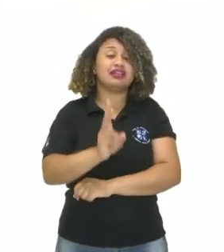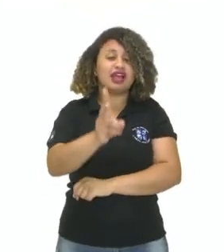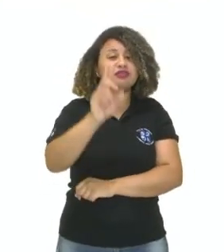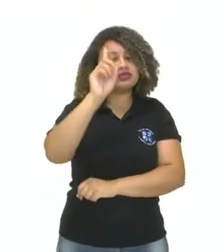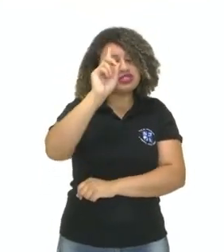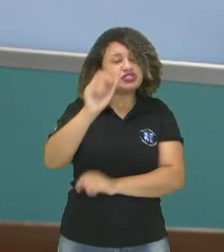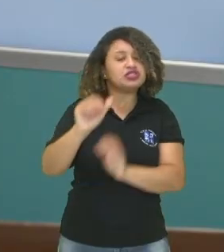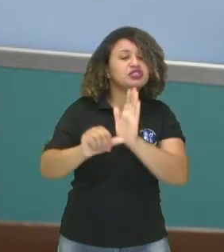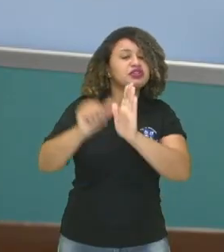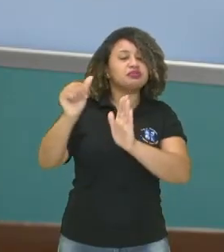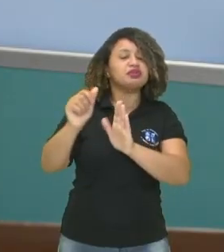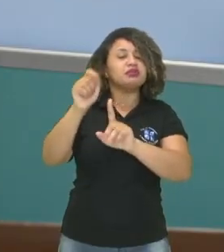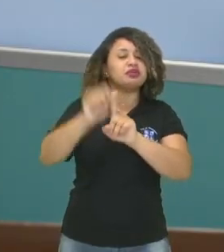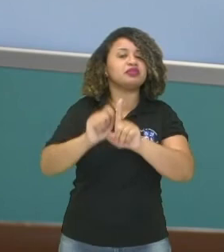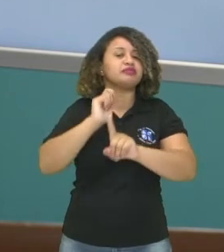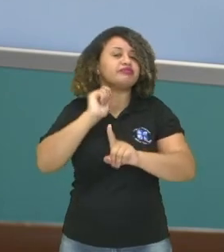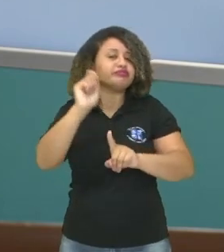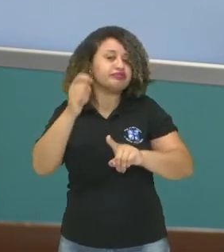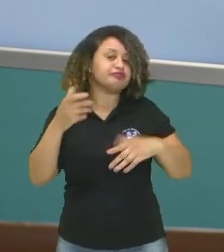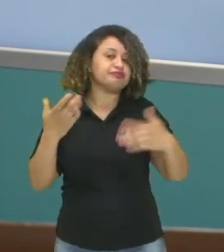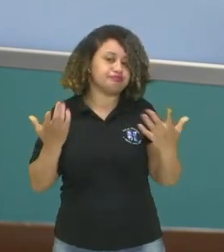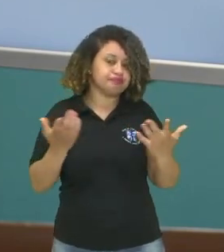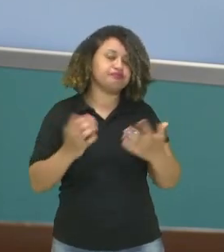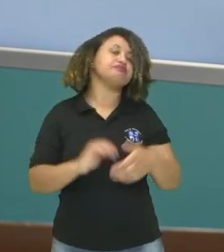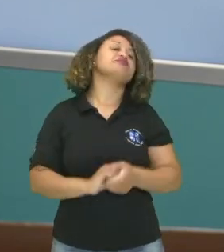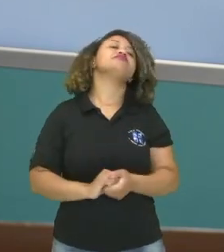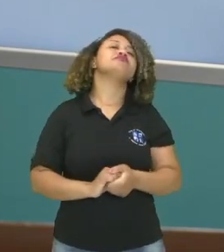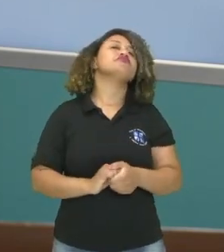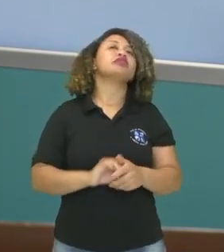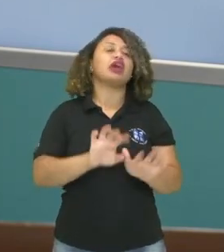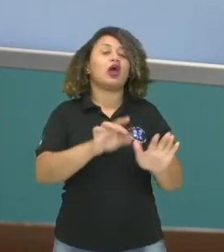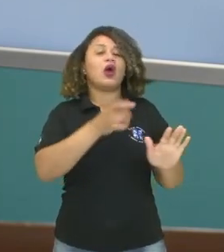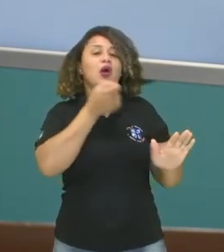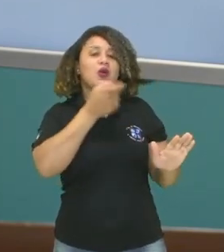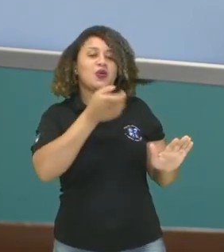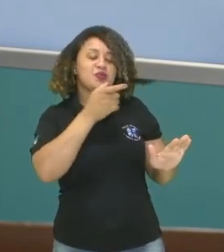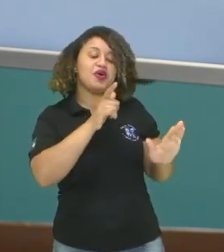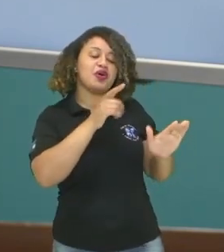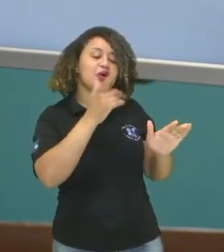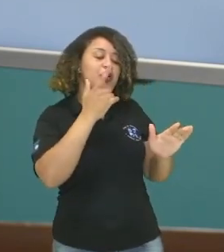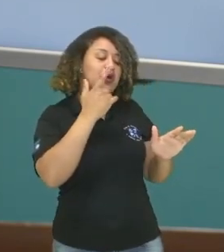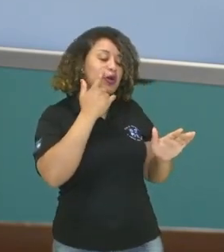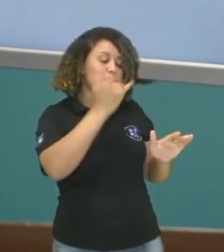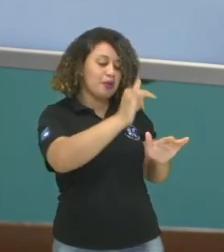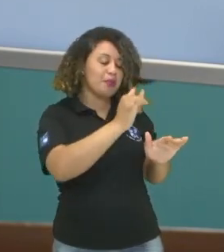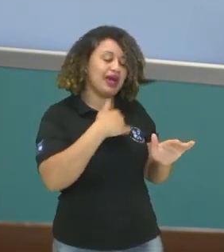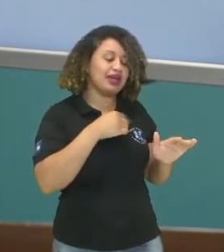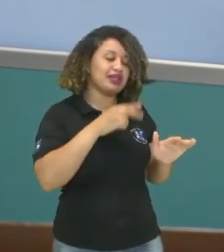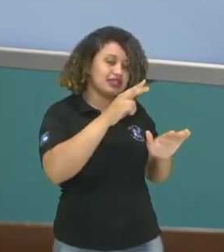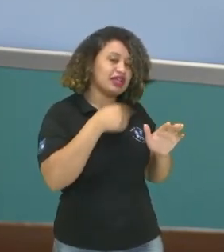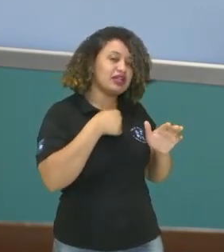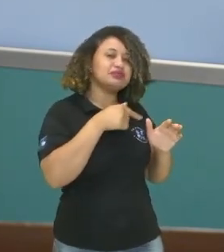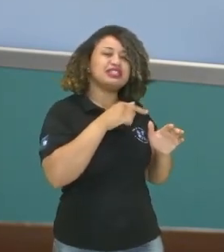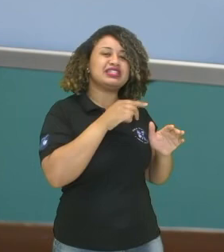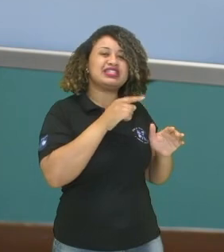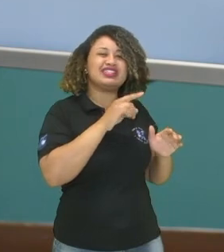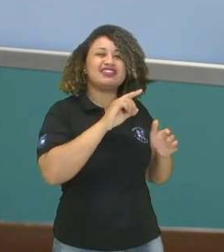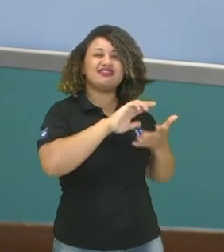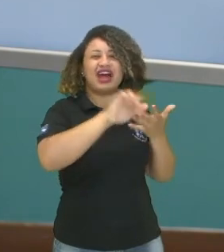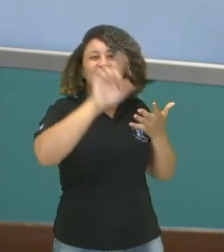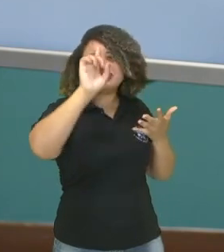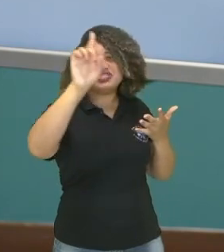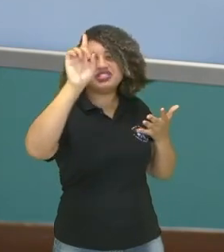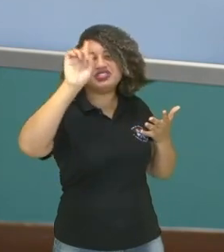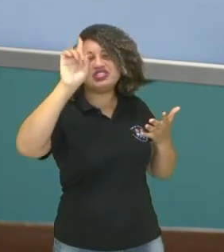de abril. Tirando essa ideia do humor, que o pai vive em dias de mentiras,